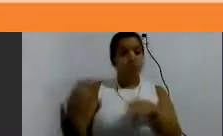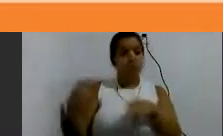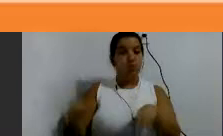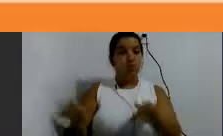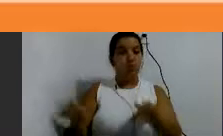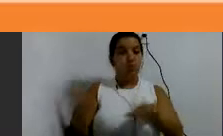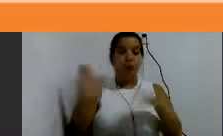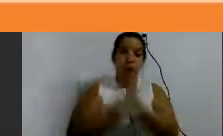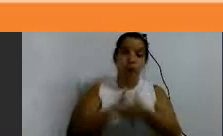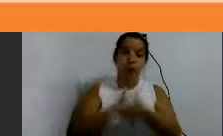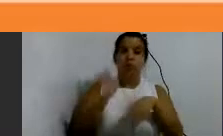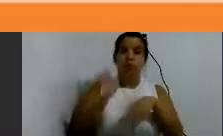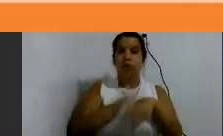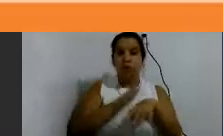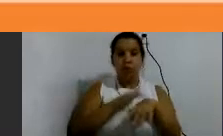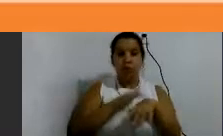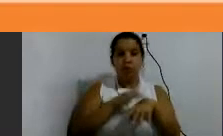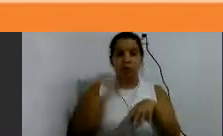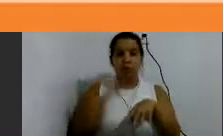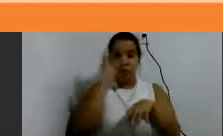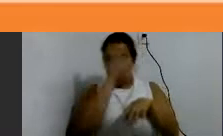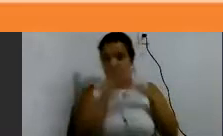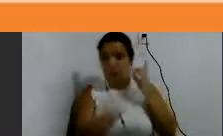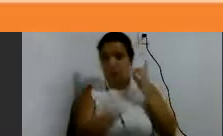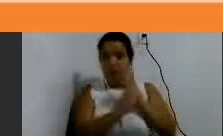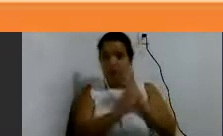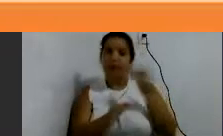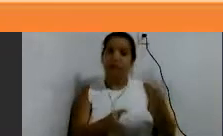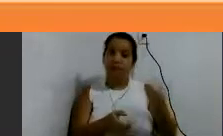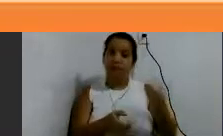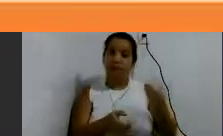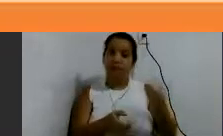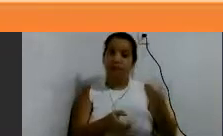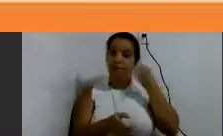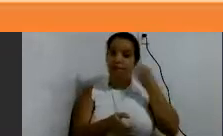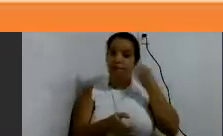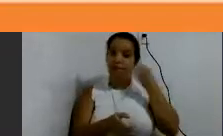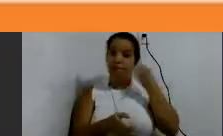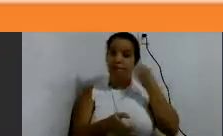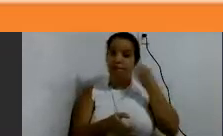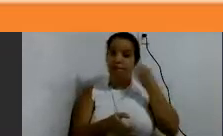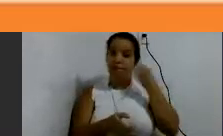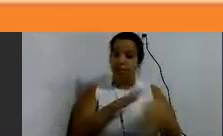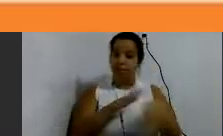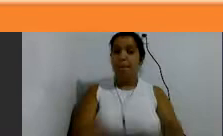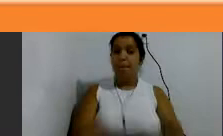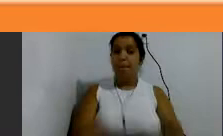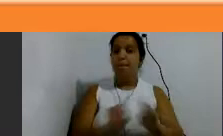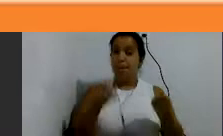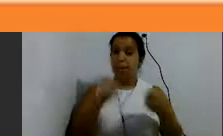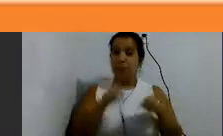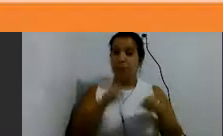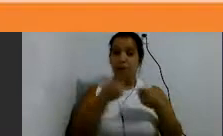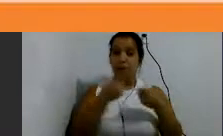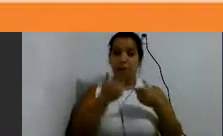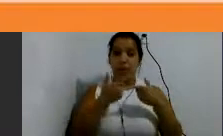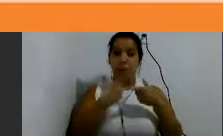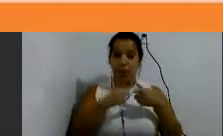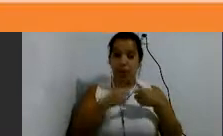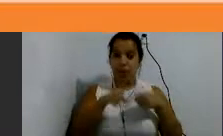algumas parasitoses em que a gente tem dificuldade da gente enxergar o parasito. Mas se a gente tem uma lesão,